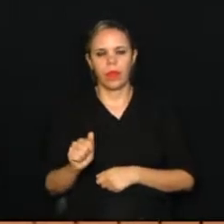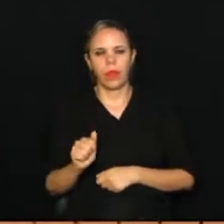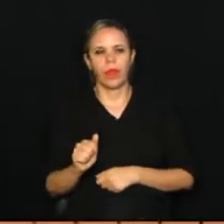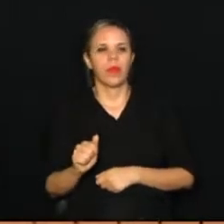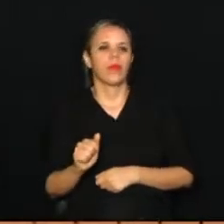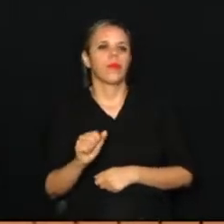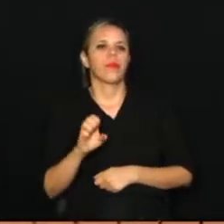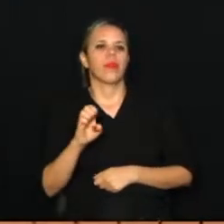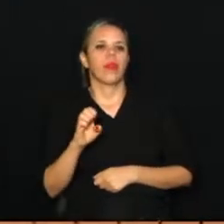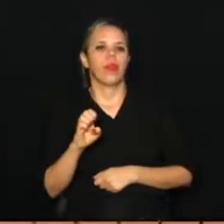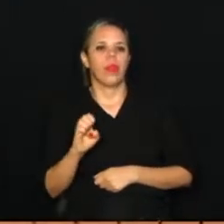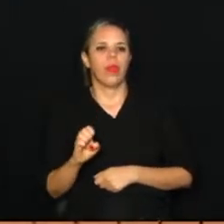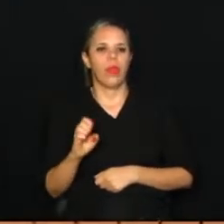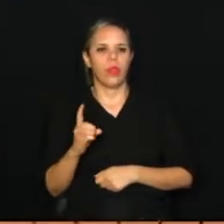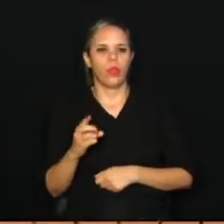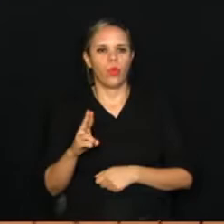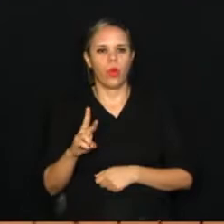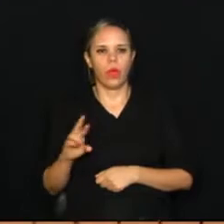Coelho.